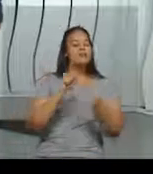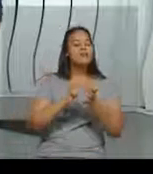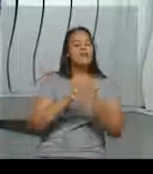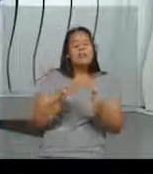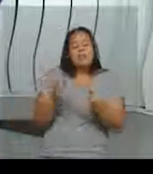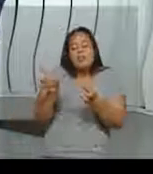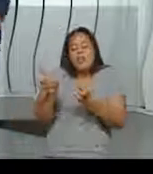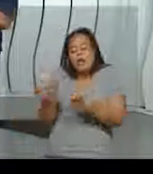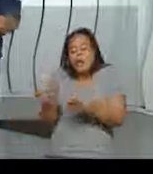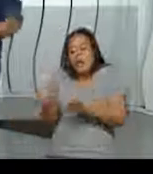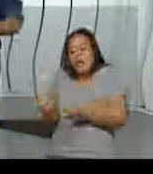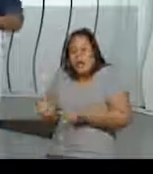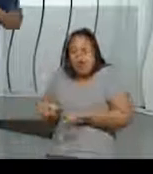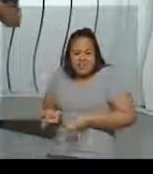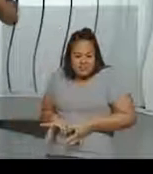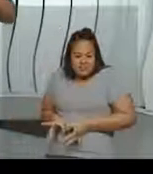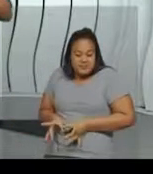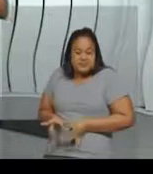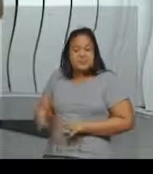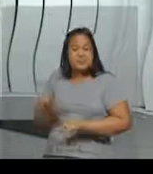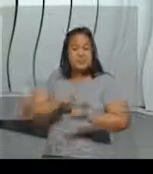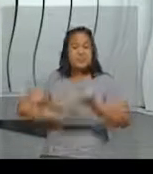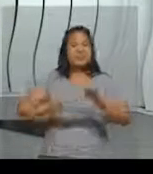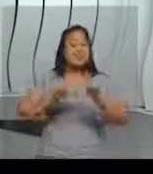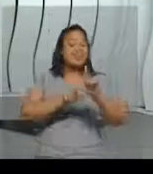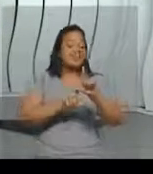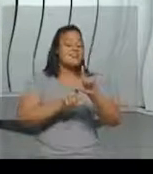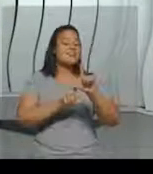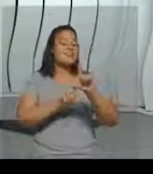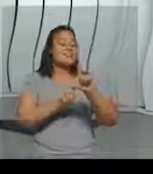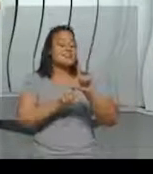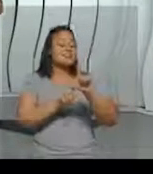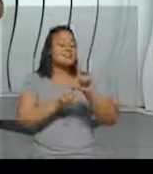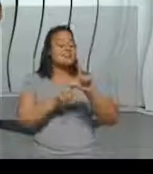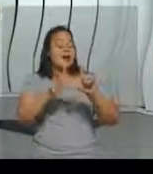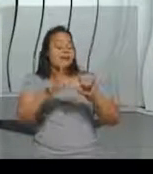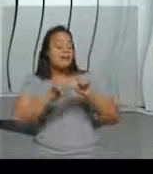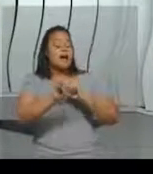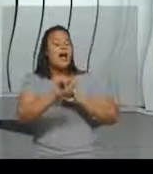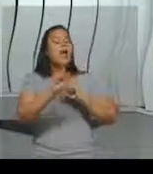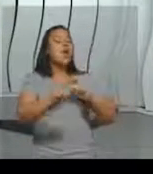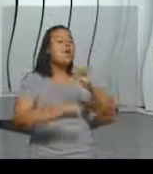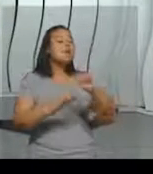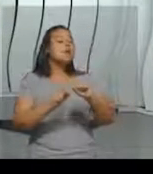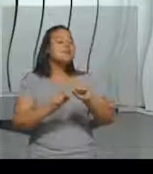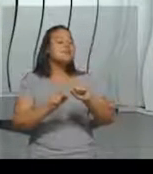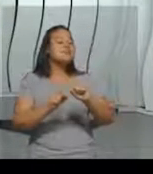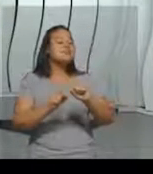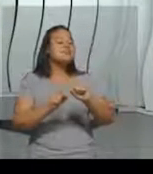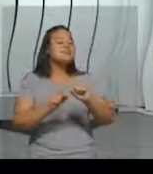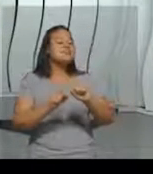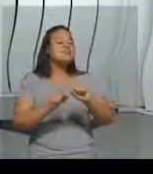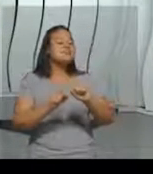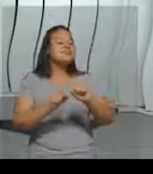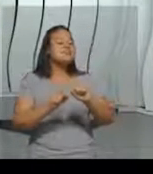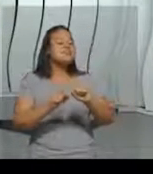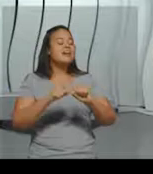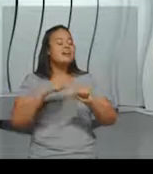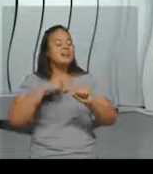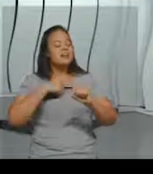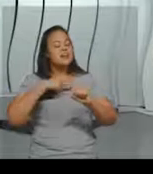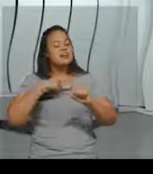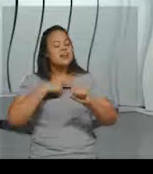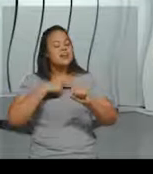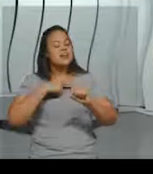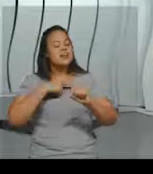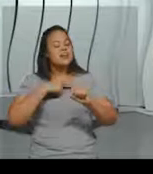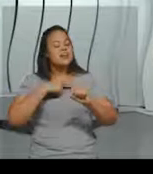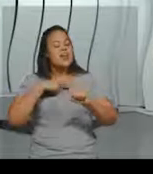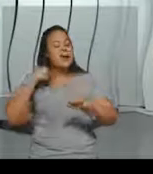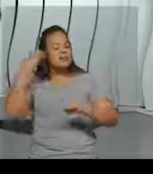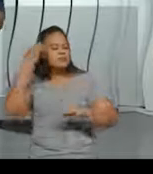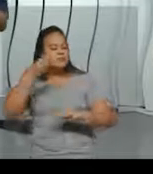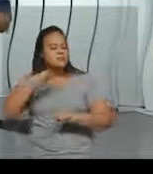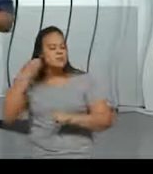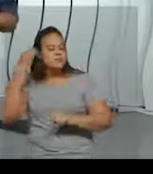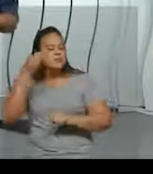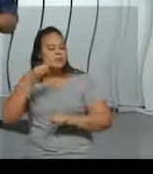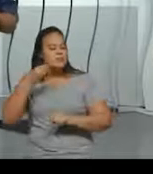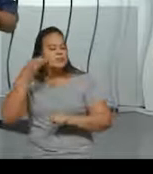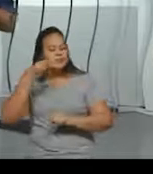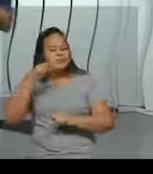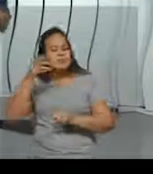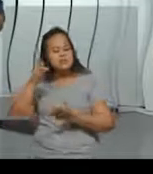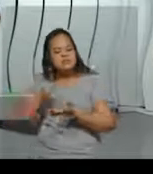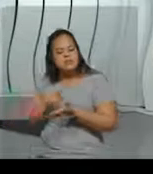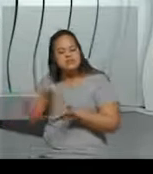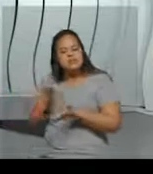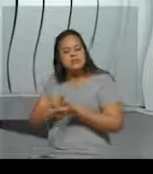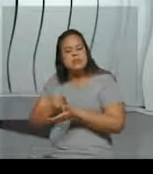né? Essa letra vai trazer também mais um pouco as realidades sociais, né,